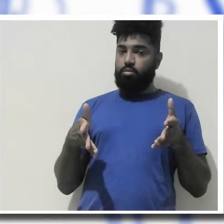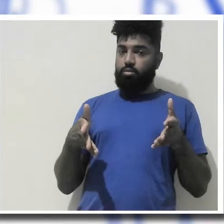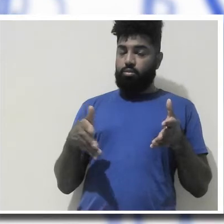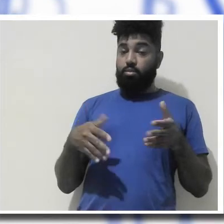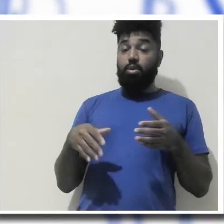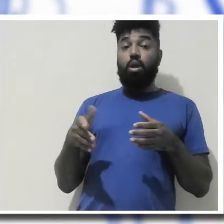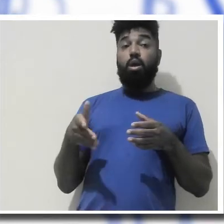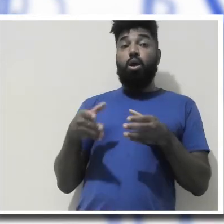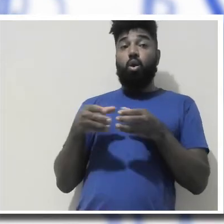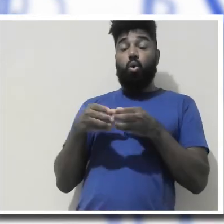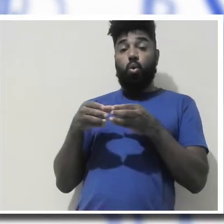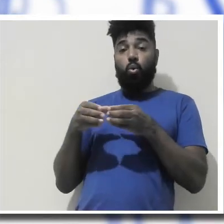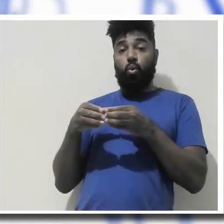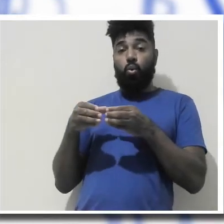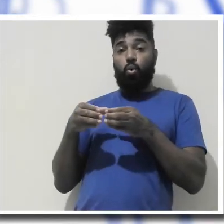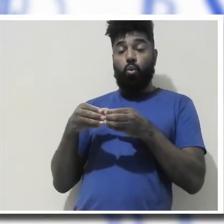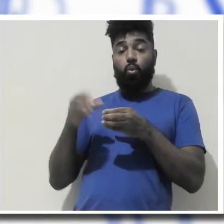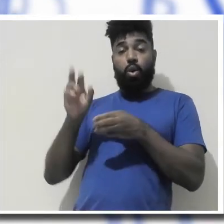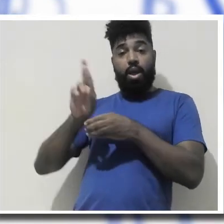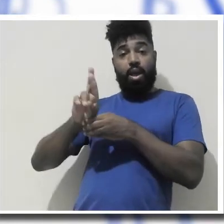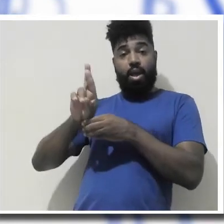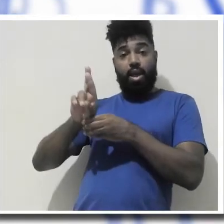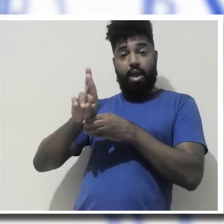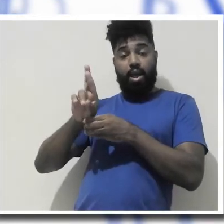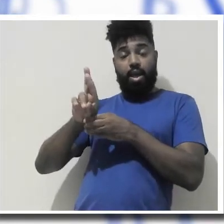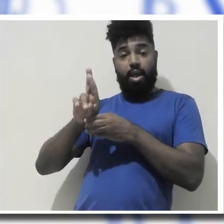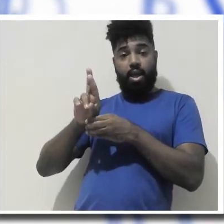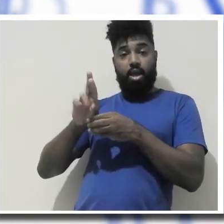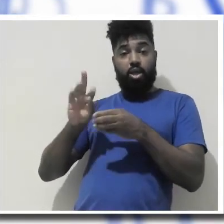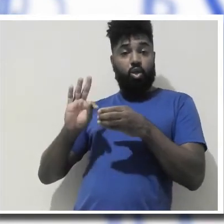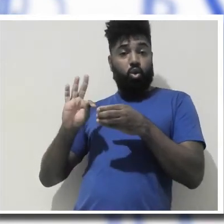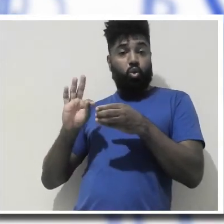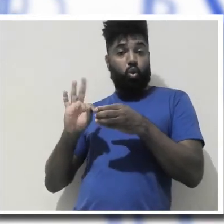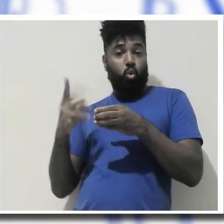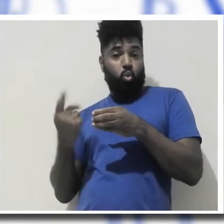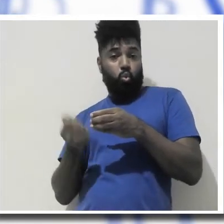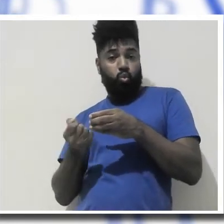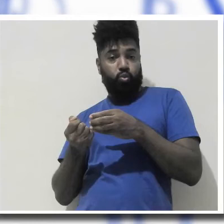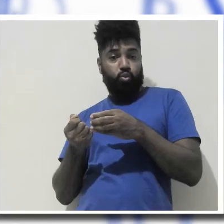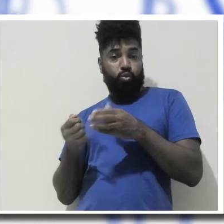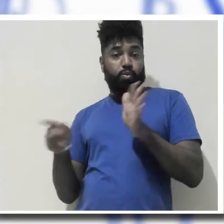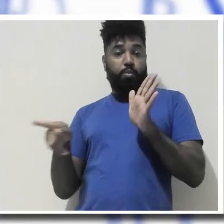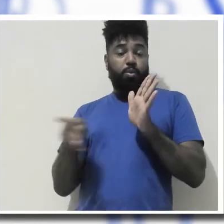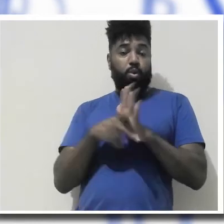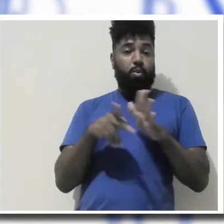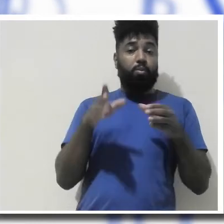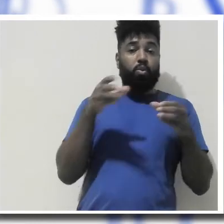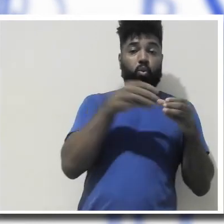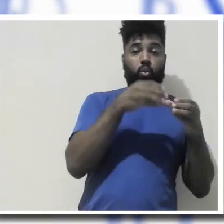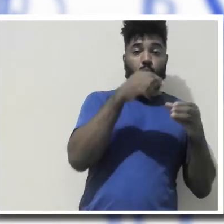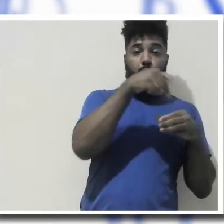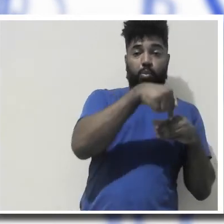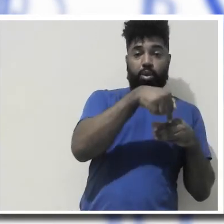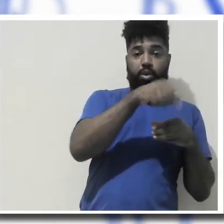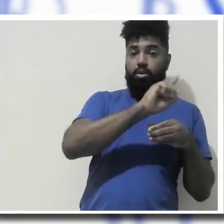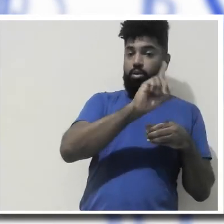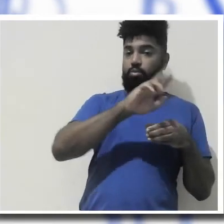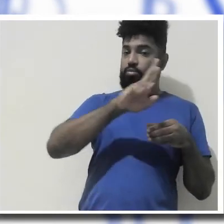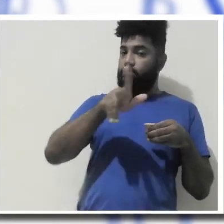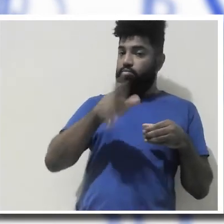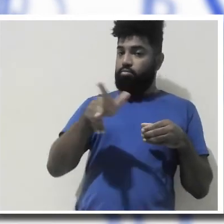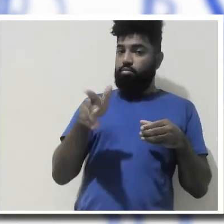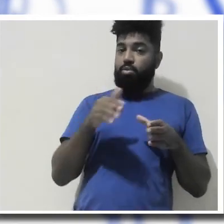inteiros. Alguns são, porque eu tenho alguns que estão aqui fora. Posso dizer que todos os